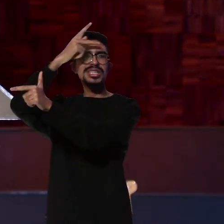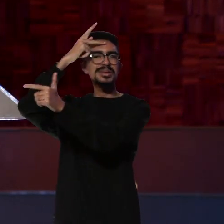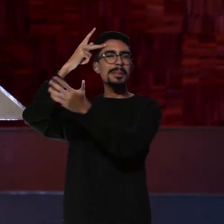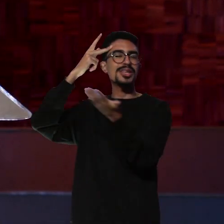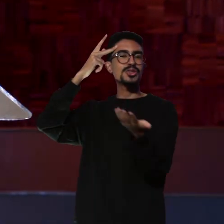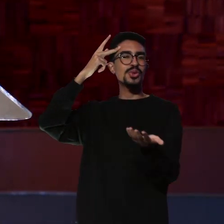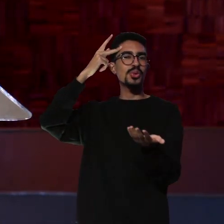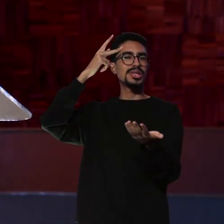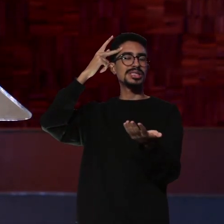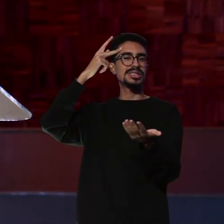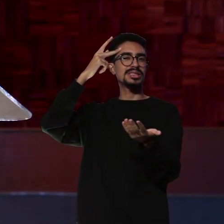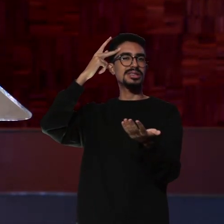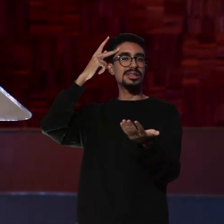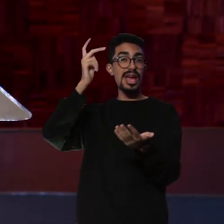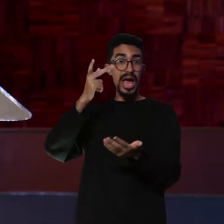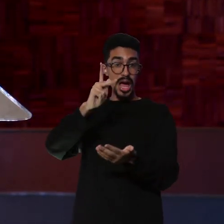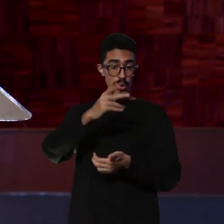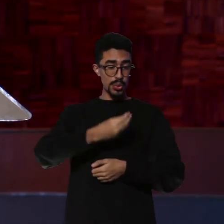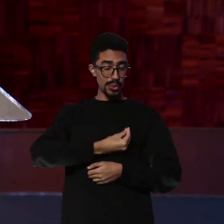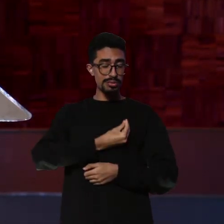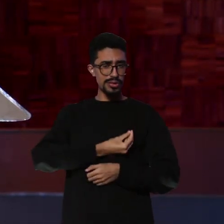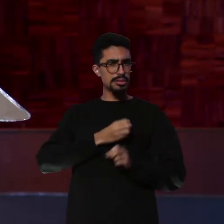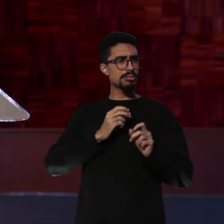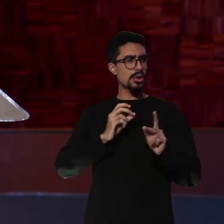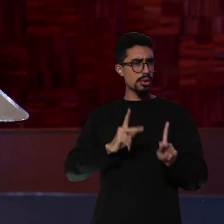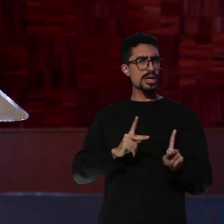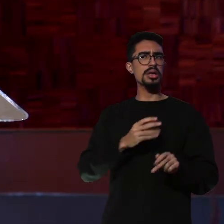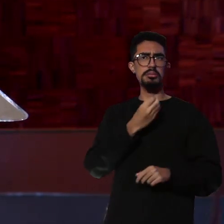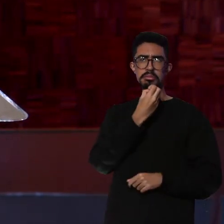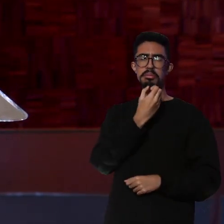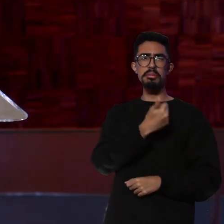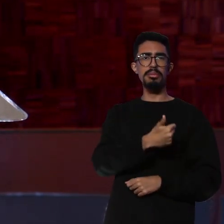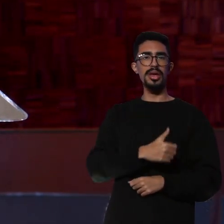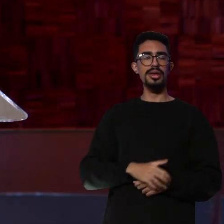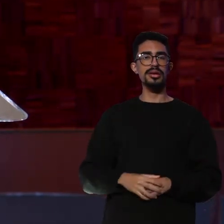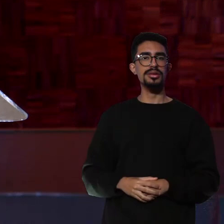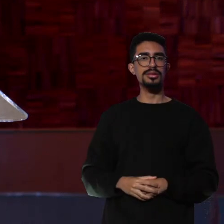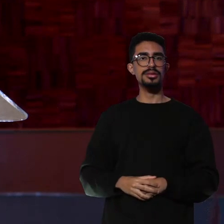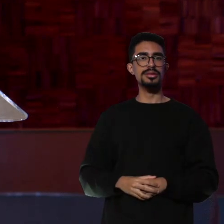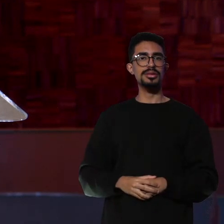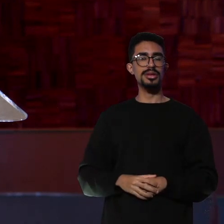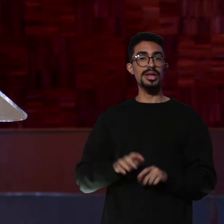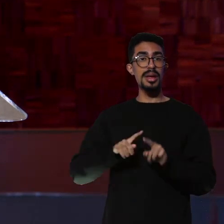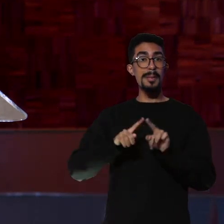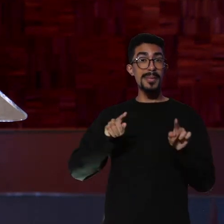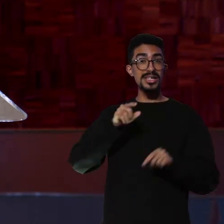que são para você, você não quer. Você quer do outro.